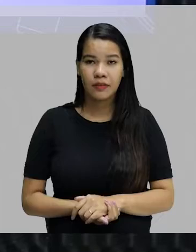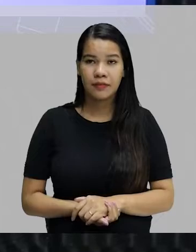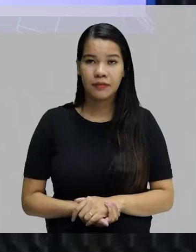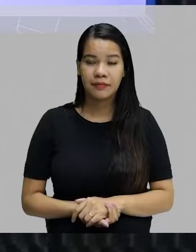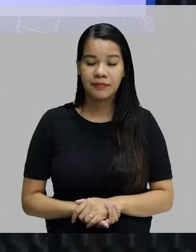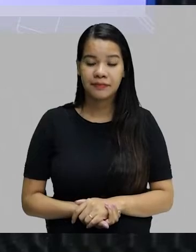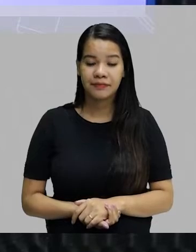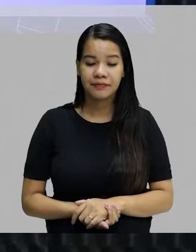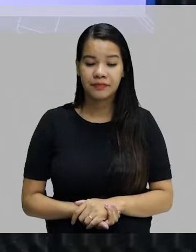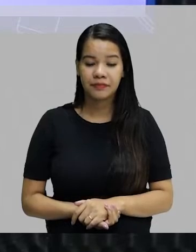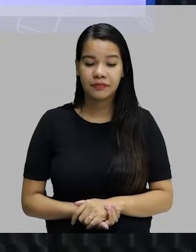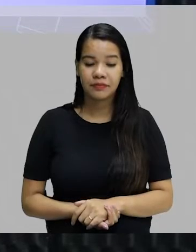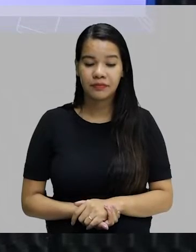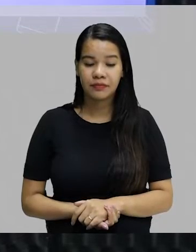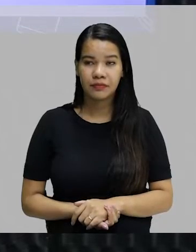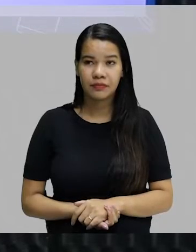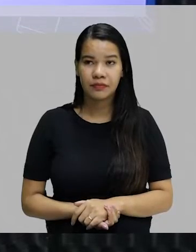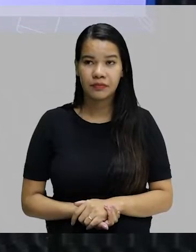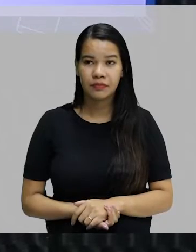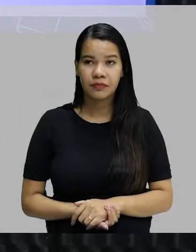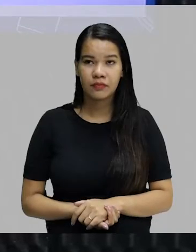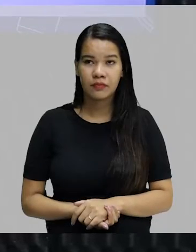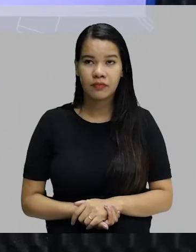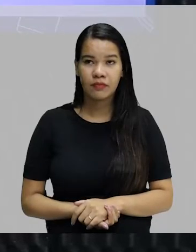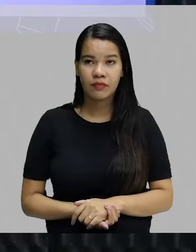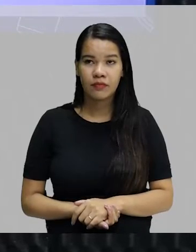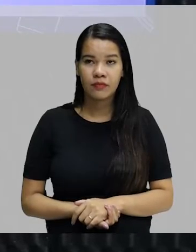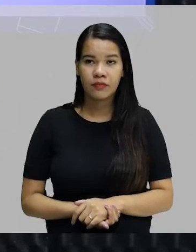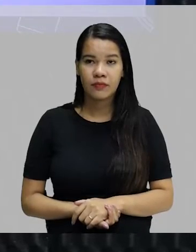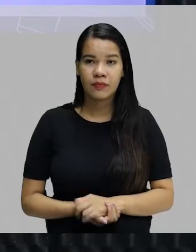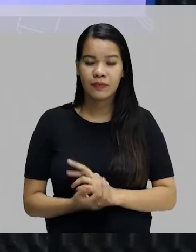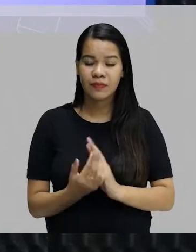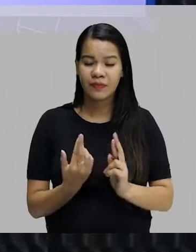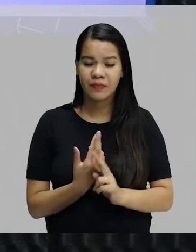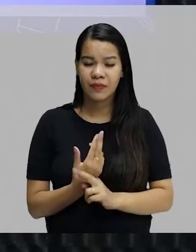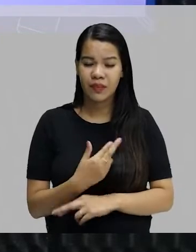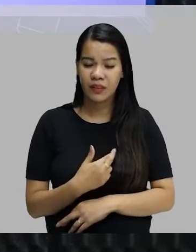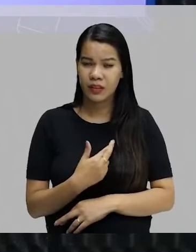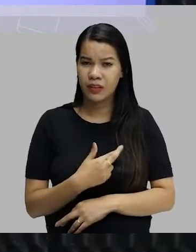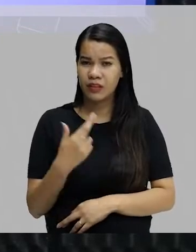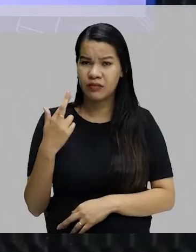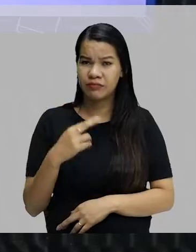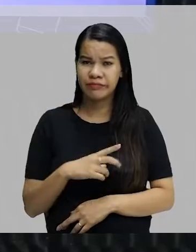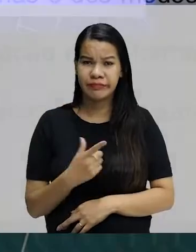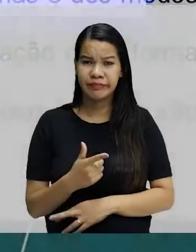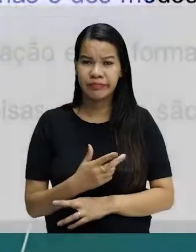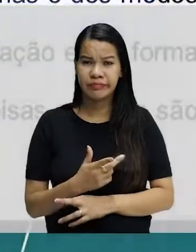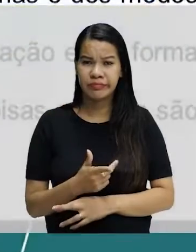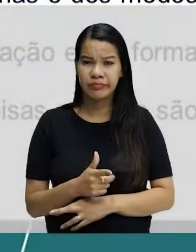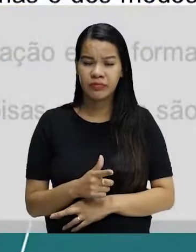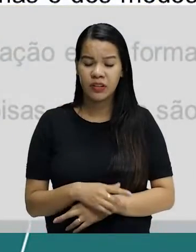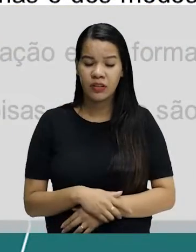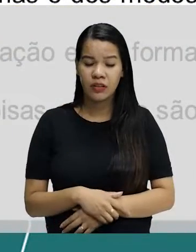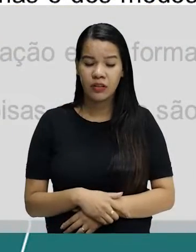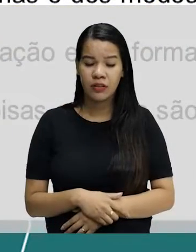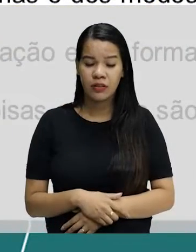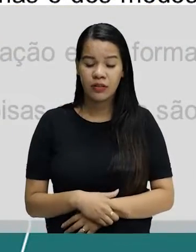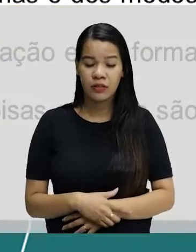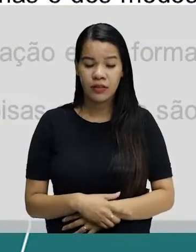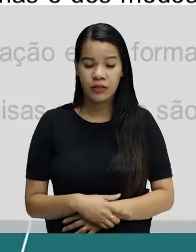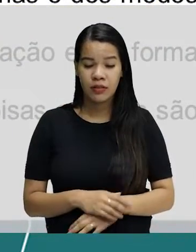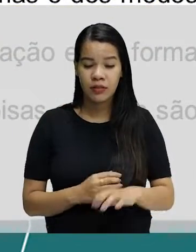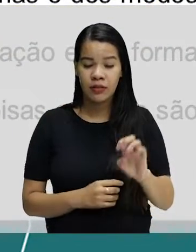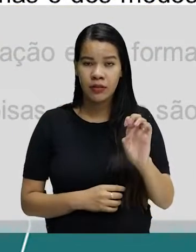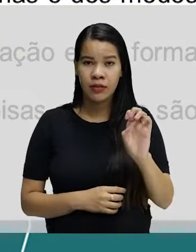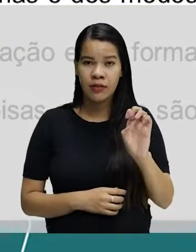a expressão desta obra, principalmente a relação com o divino, que não vai encaixar muito legal. Letra E, estabeleceu a